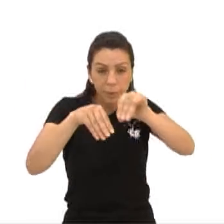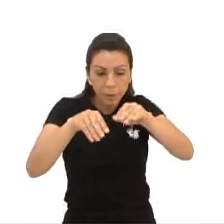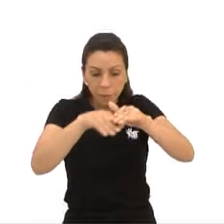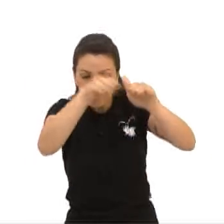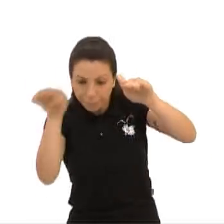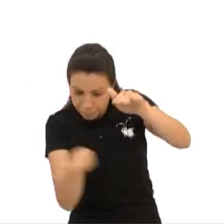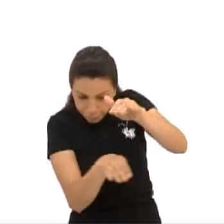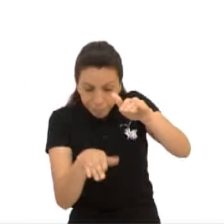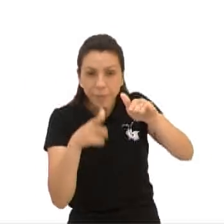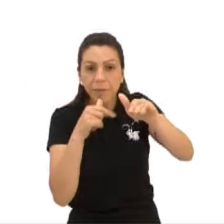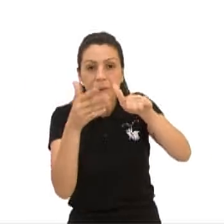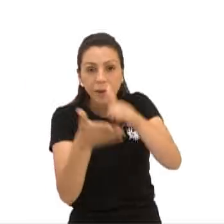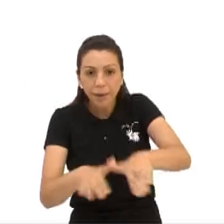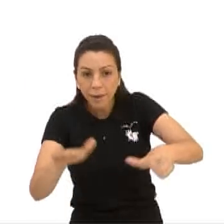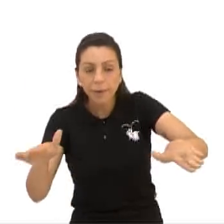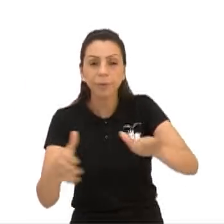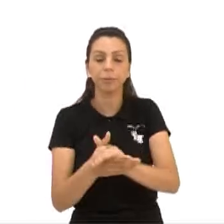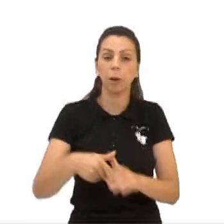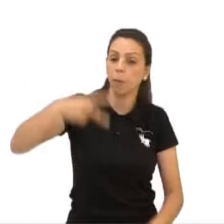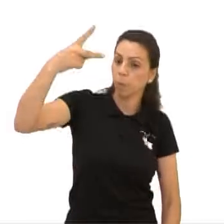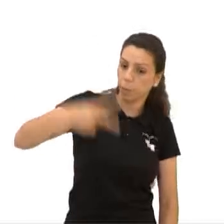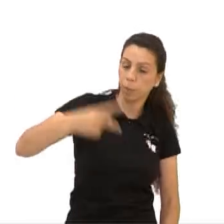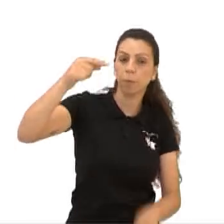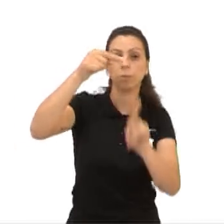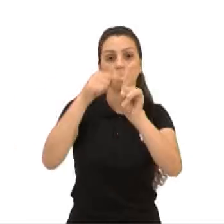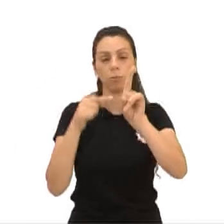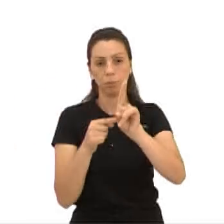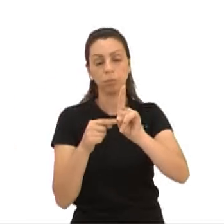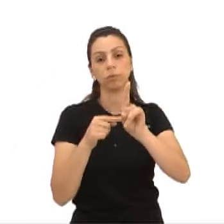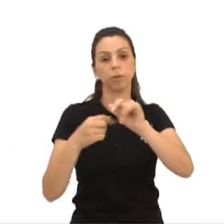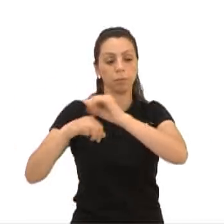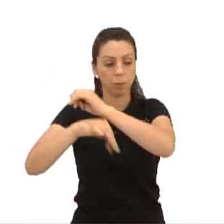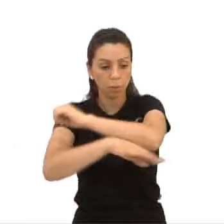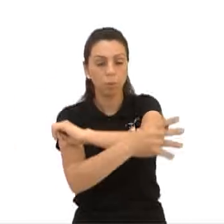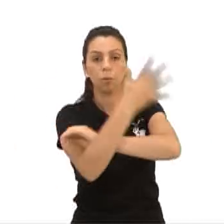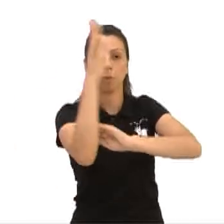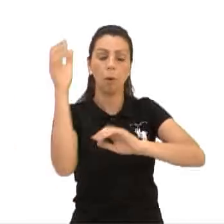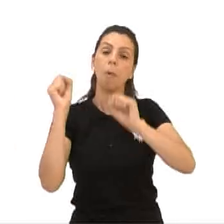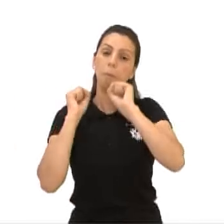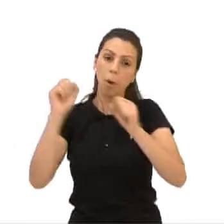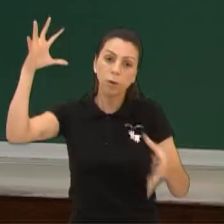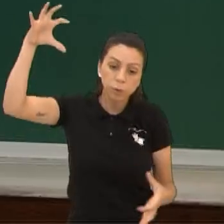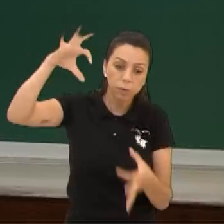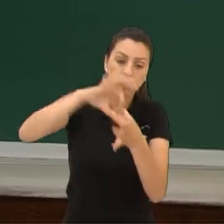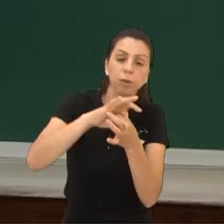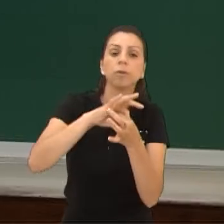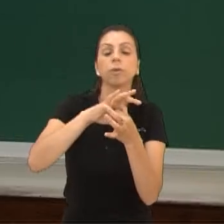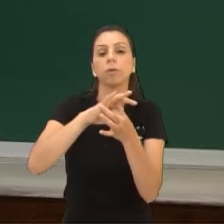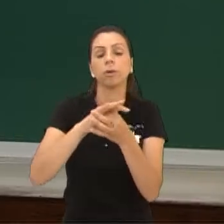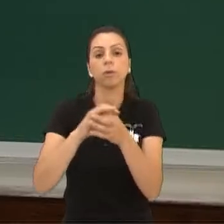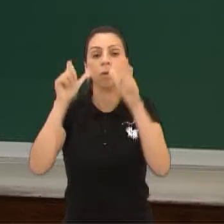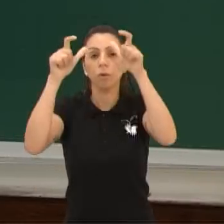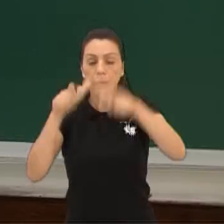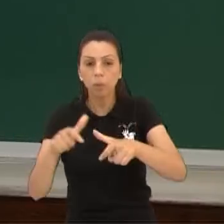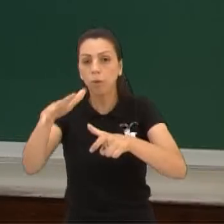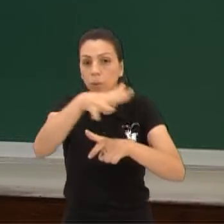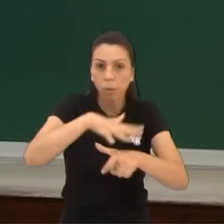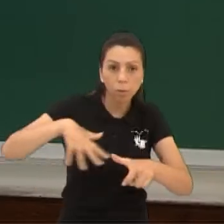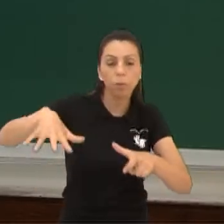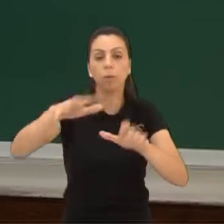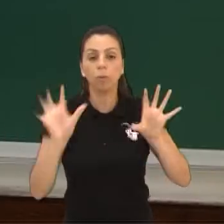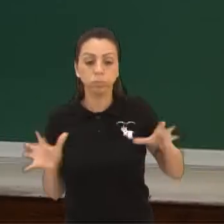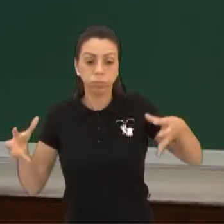Ó. Dentro desses dois tipos de ecossistema, ou podemos juntá-los todos e colocarmos num mesmo ambiente, no